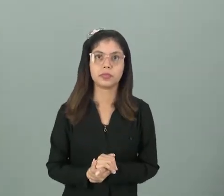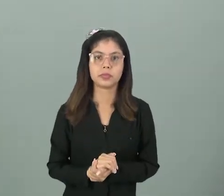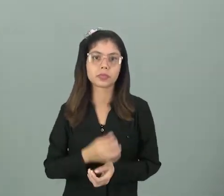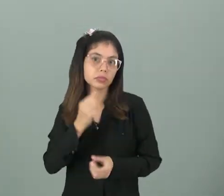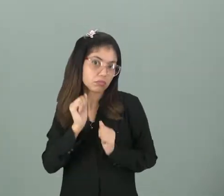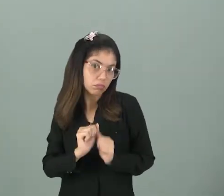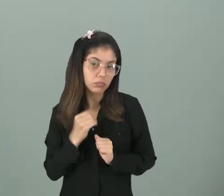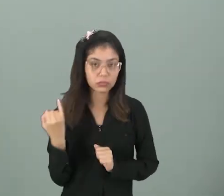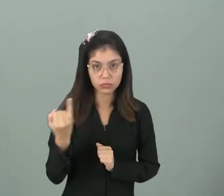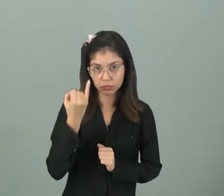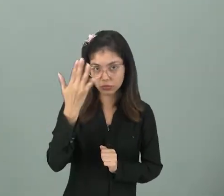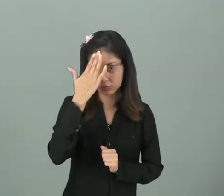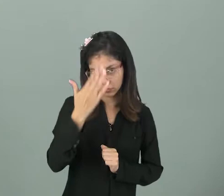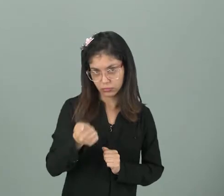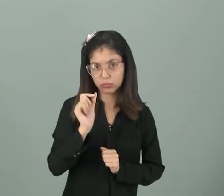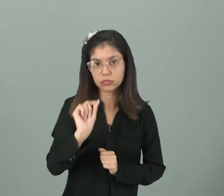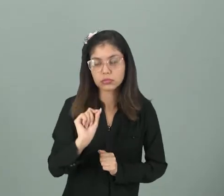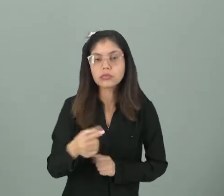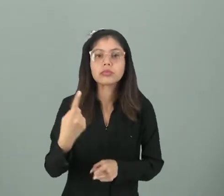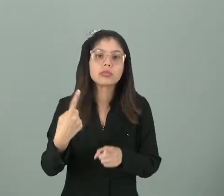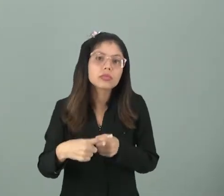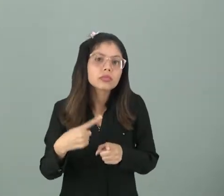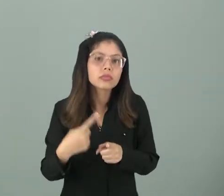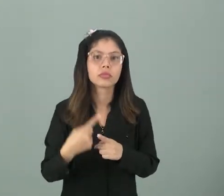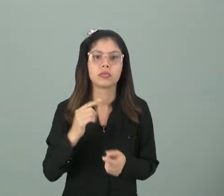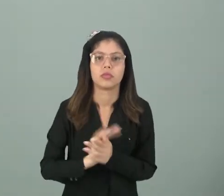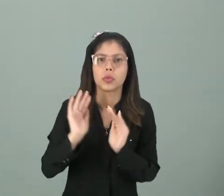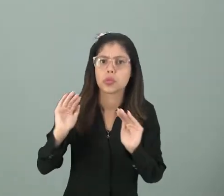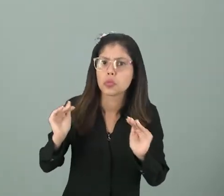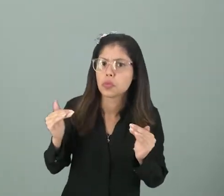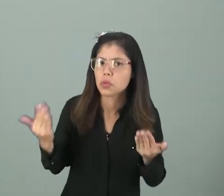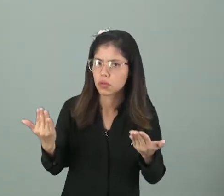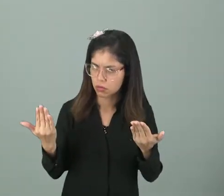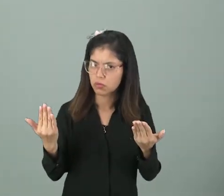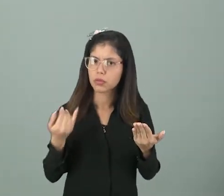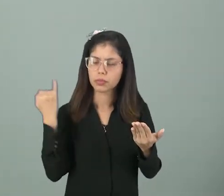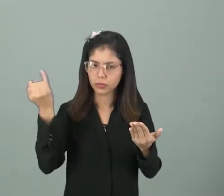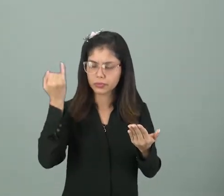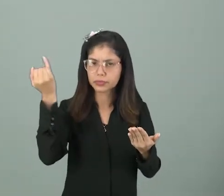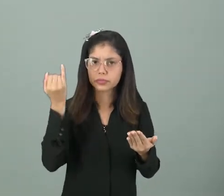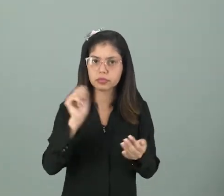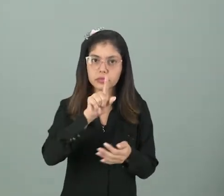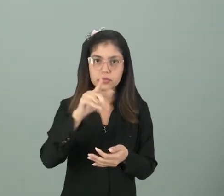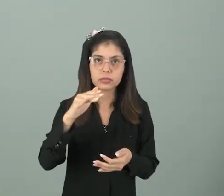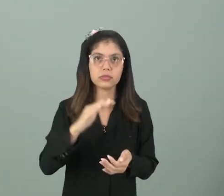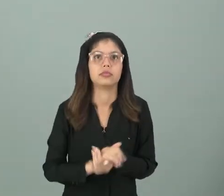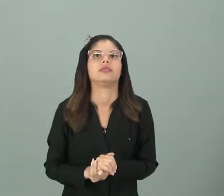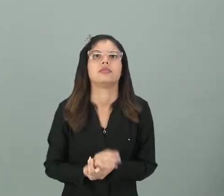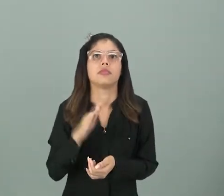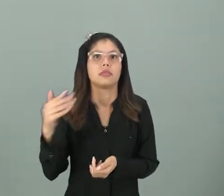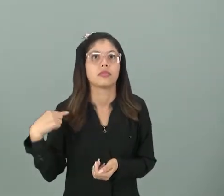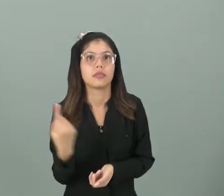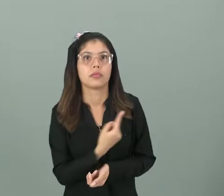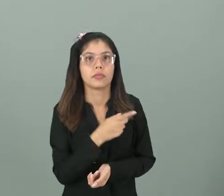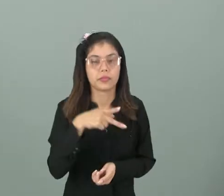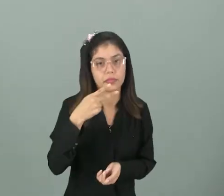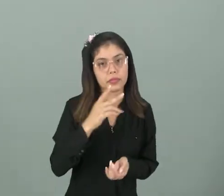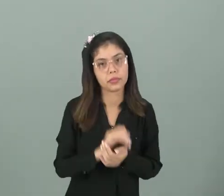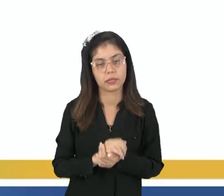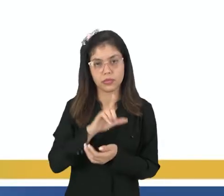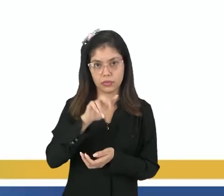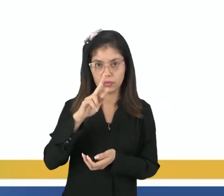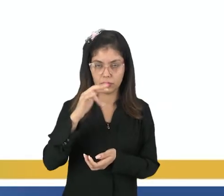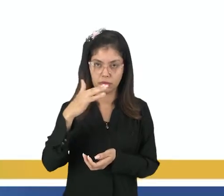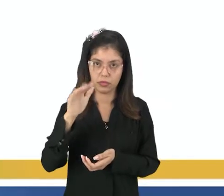é importante que a gente saiba o porquê que é e qual que é a importância aí de classificar. Quando a gente fala o que é